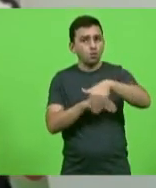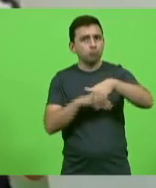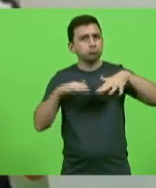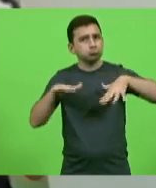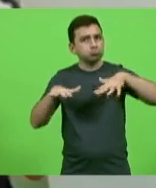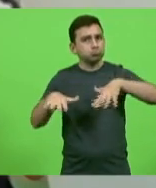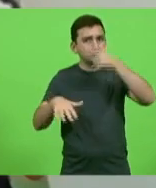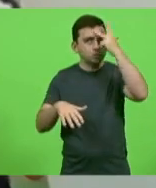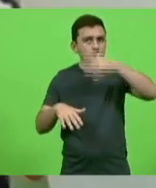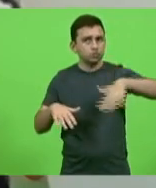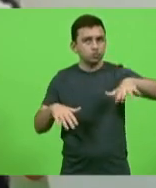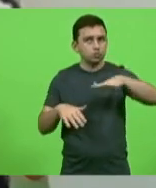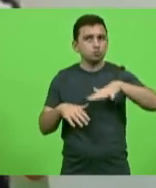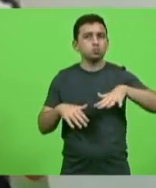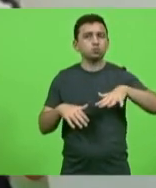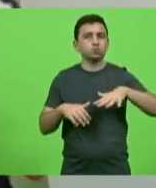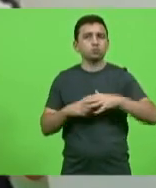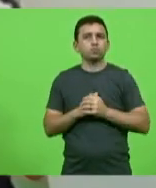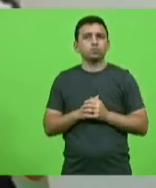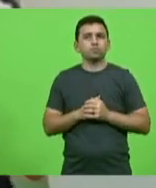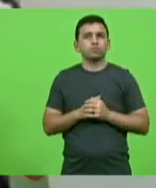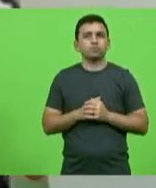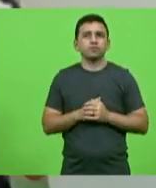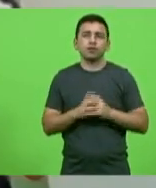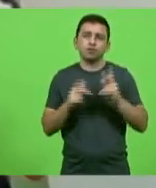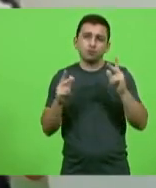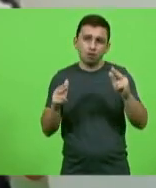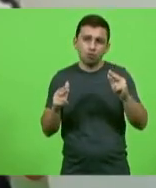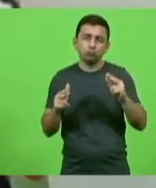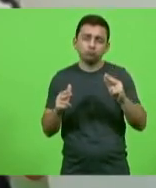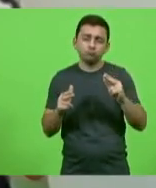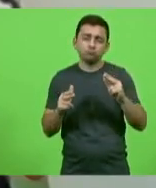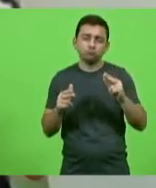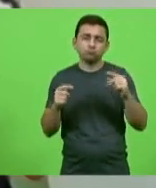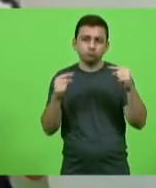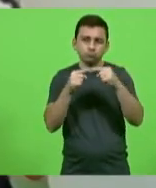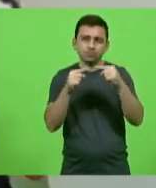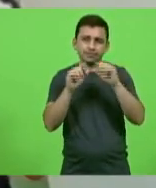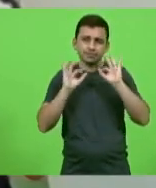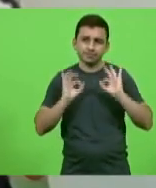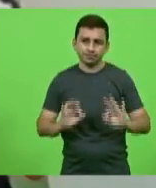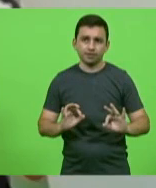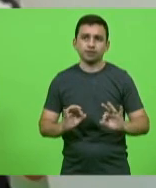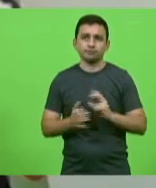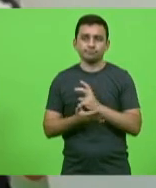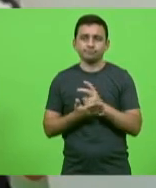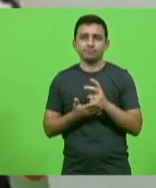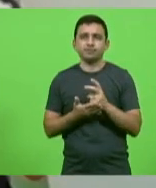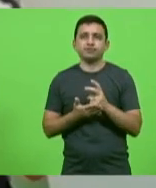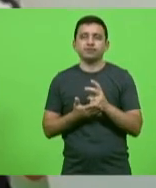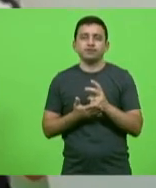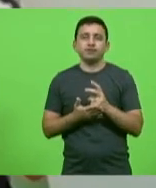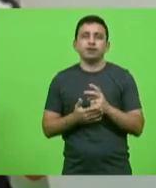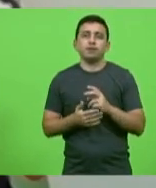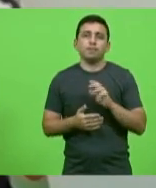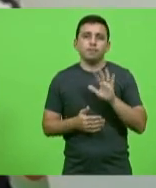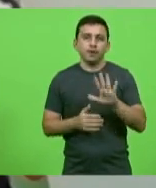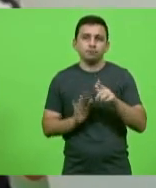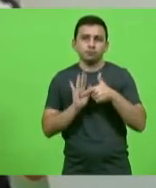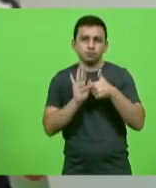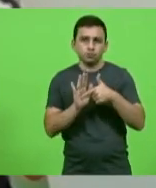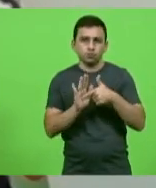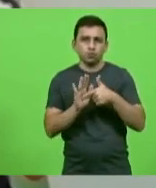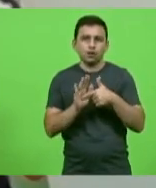questionamento na Via extraordinária como é um processo de impeachment a fora do exposto a